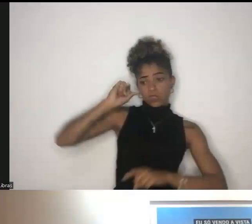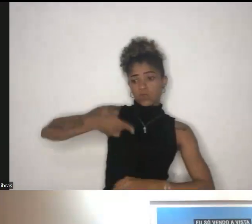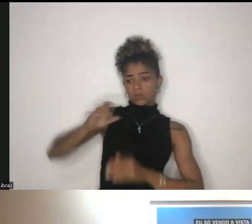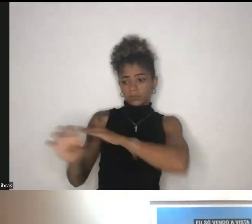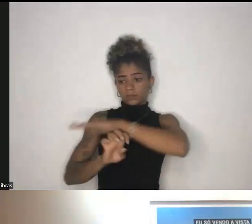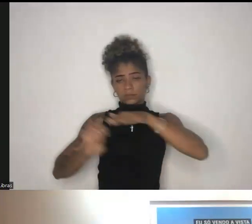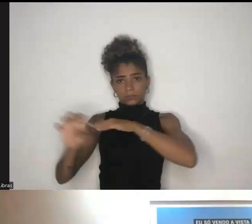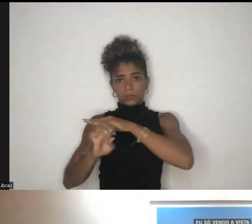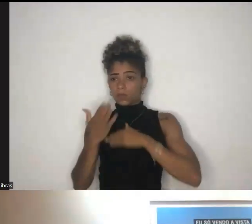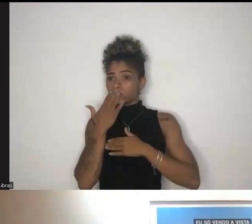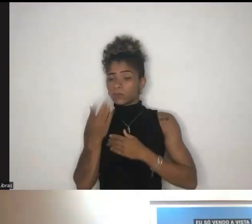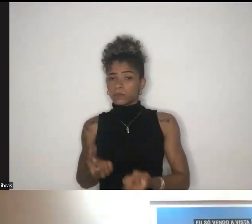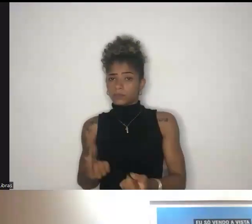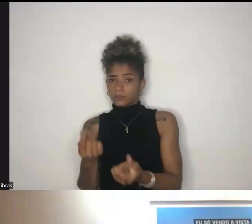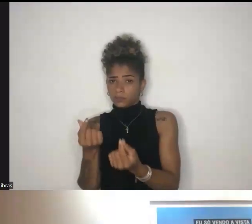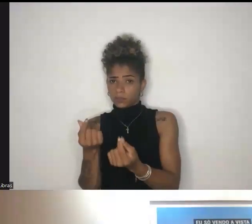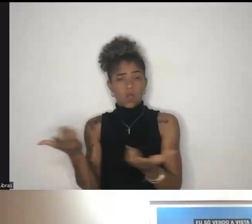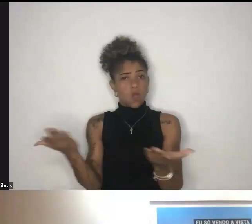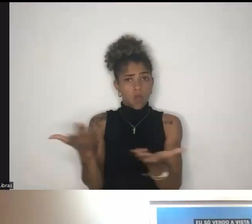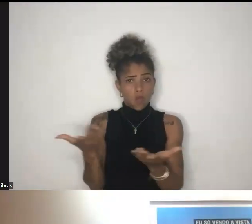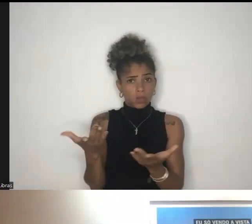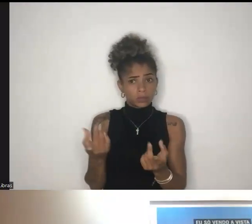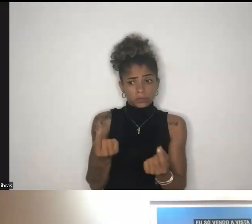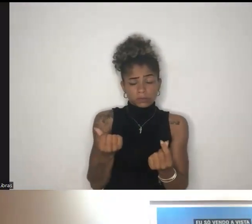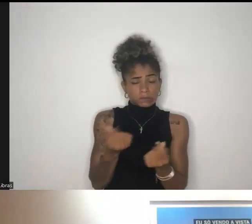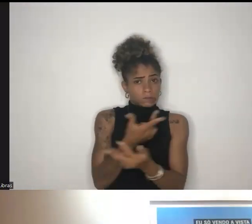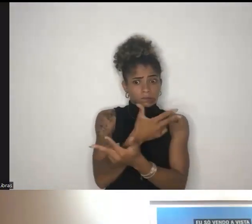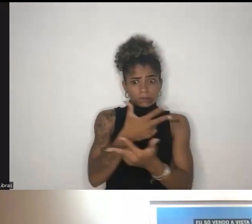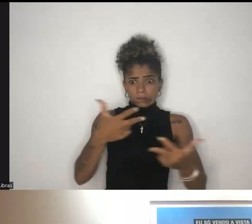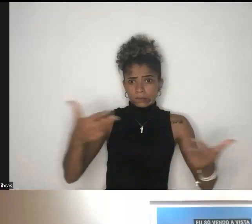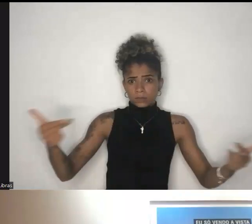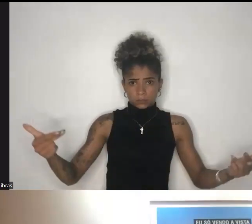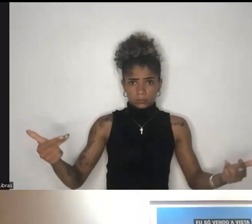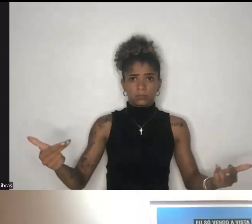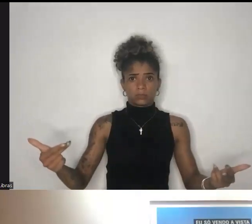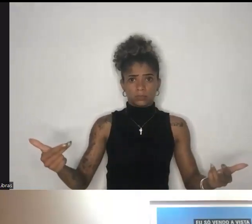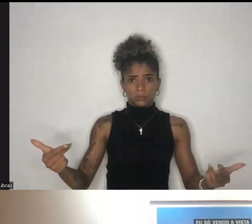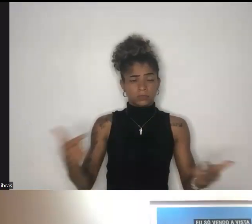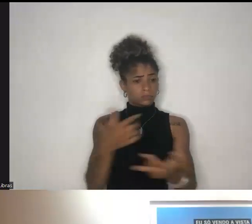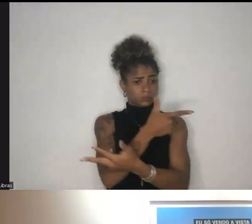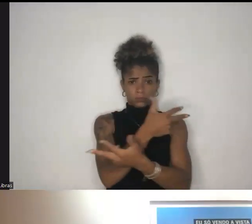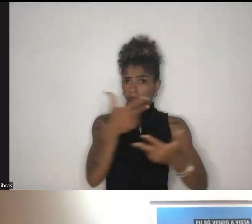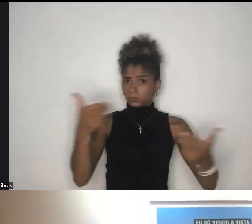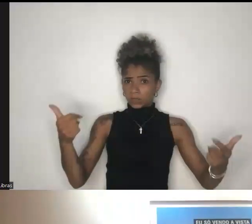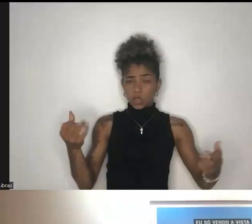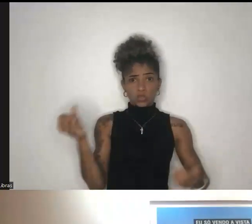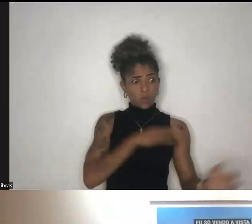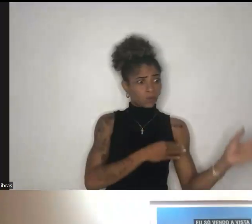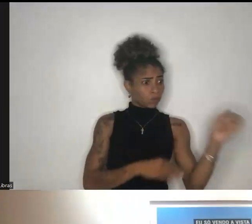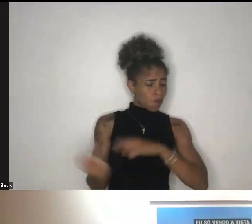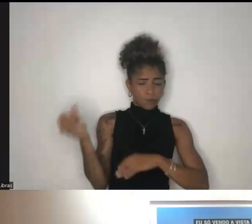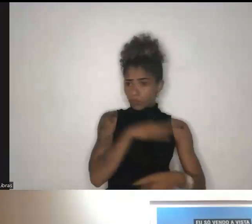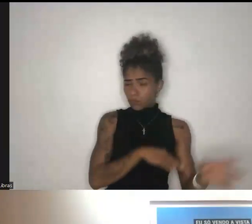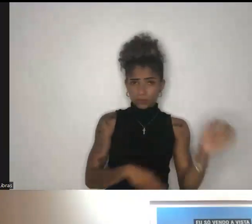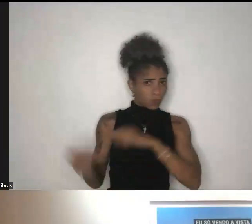tipo de negócio hoje os negócios eles estão se pulverizando em novos negócios que